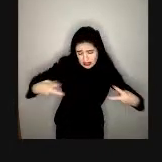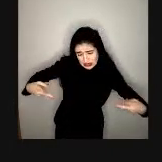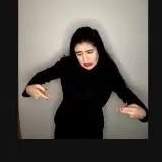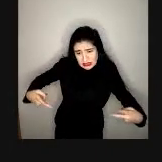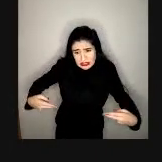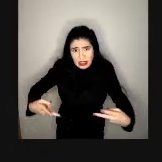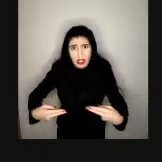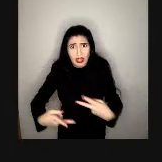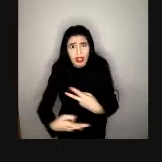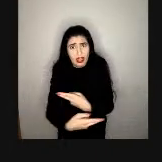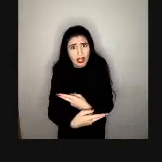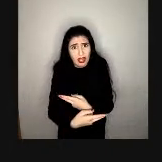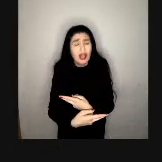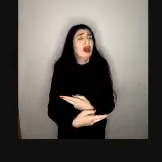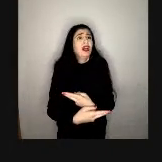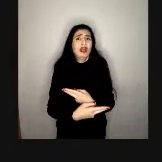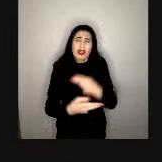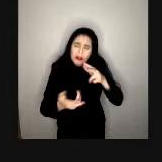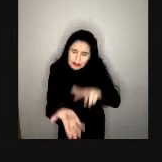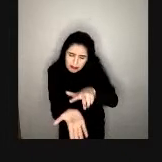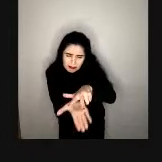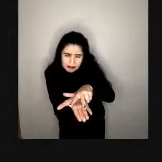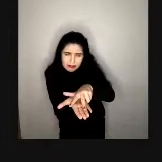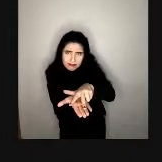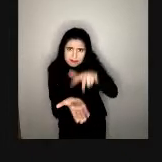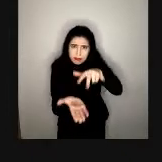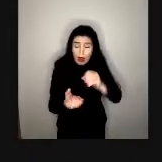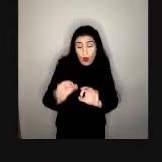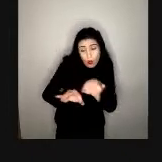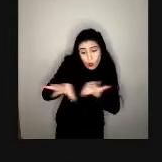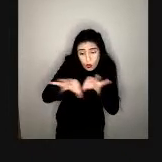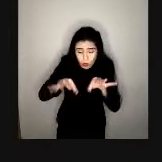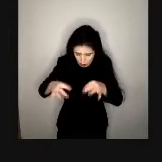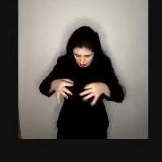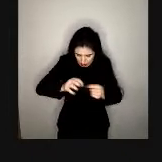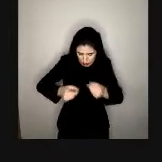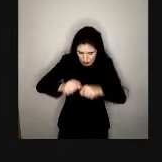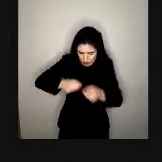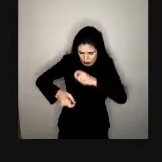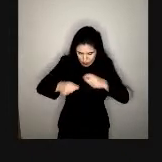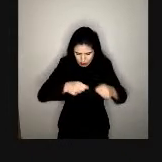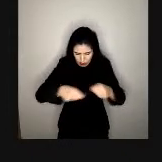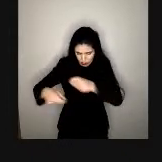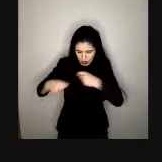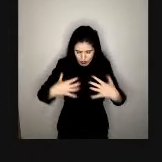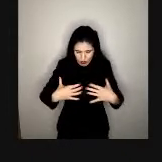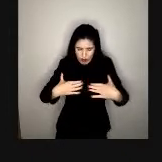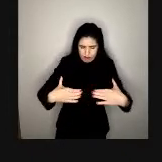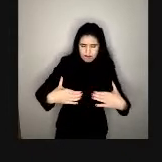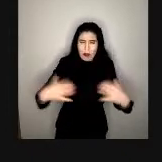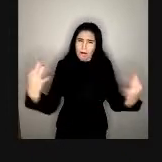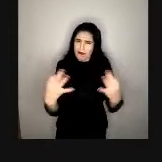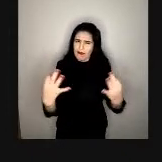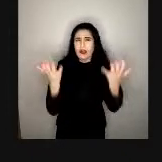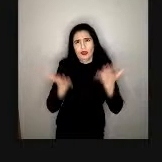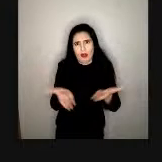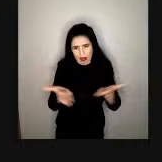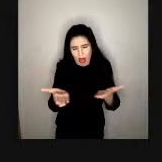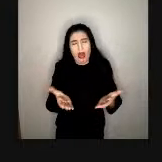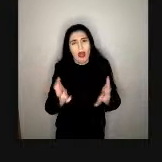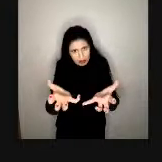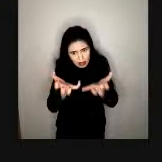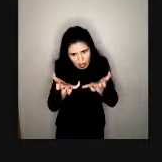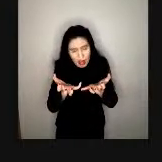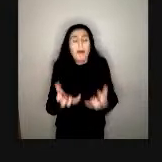de sair da mesa de operação com a mama reconstruída. E os médicos falaram que não, tudo bem, né? Desde que